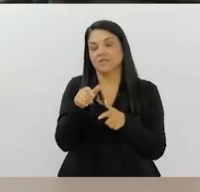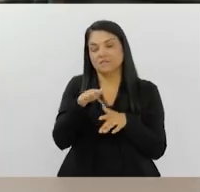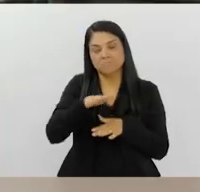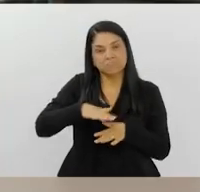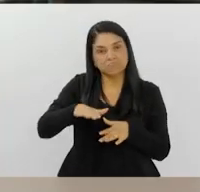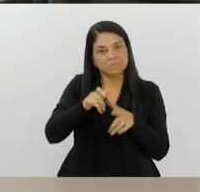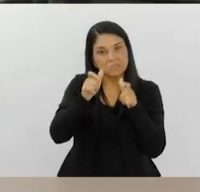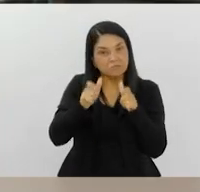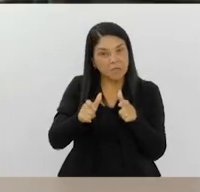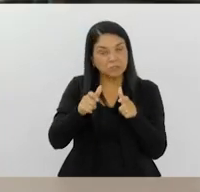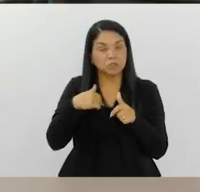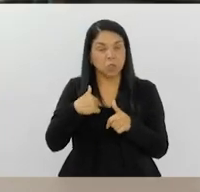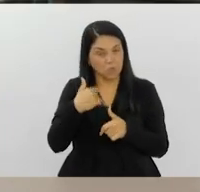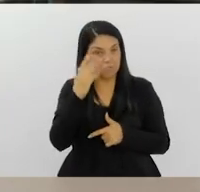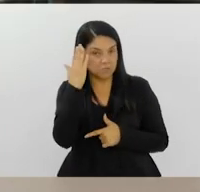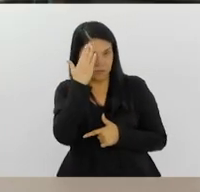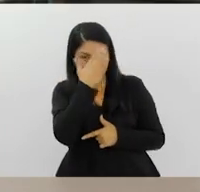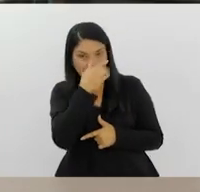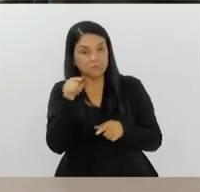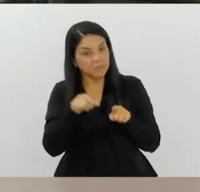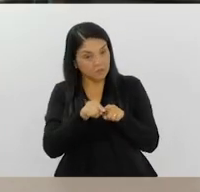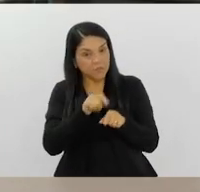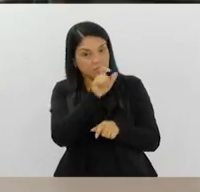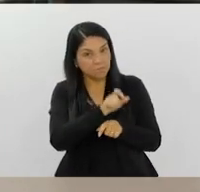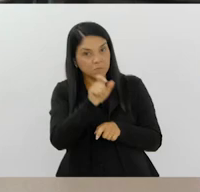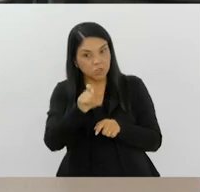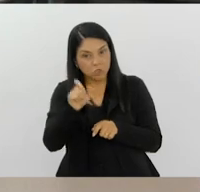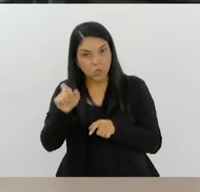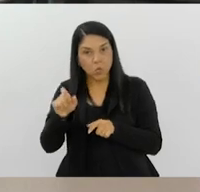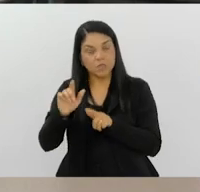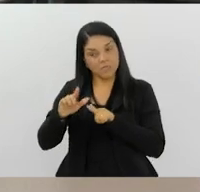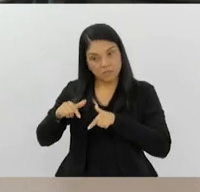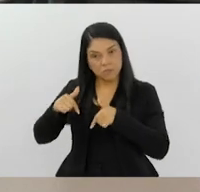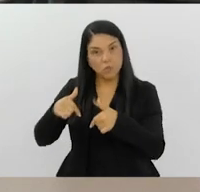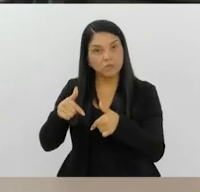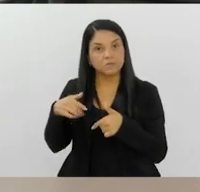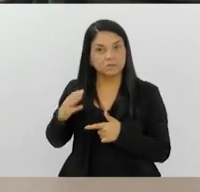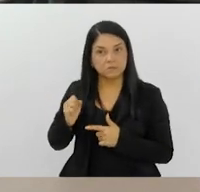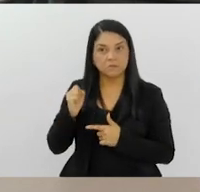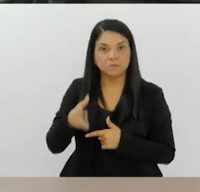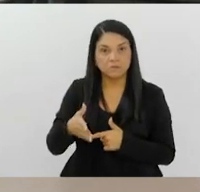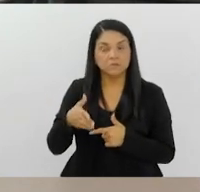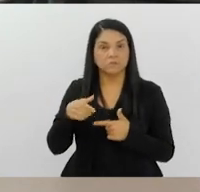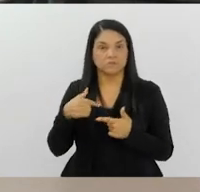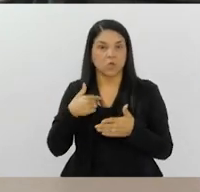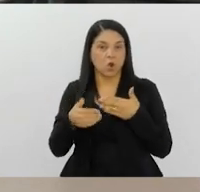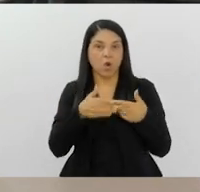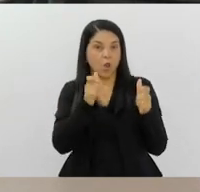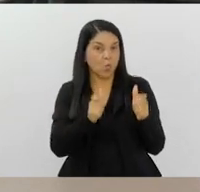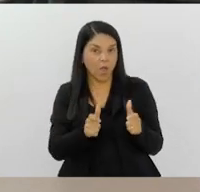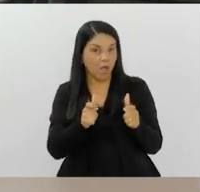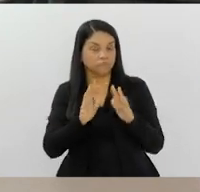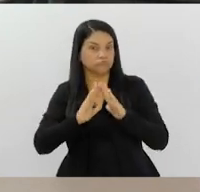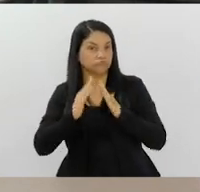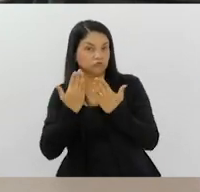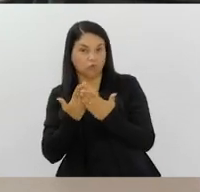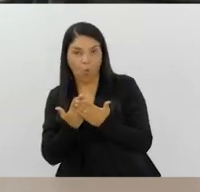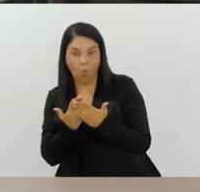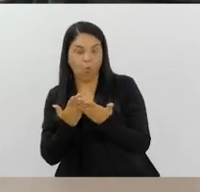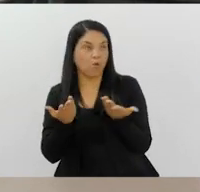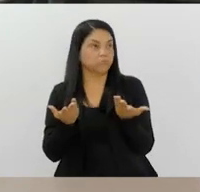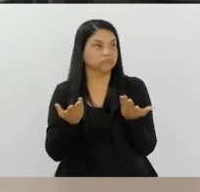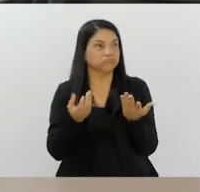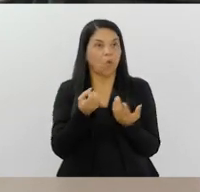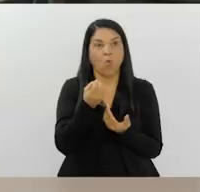onde eu tô me divertindo mas que reproduz ações humanas que a gente vai fazer em qualquer lugar seja tipo dentro de uma escola ou seja dentro de